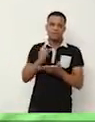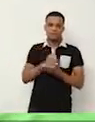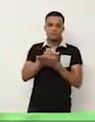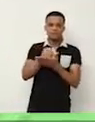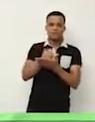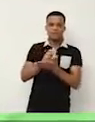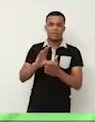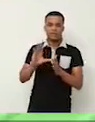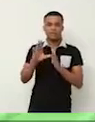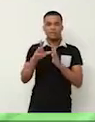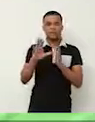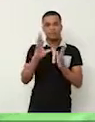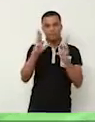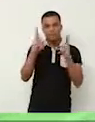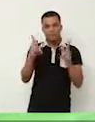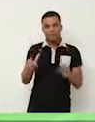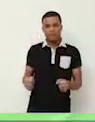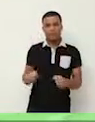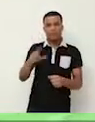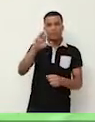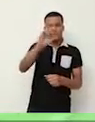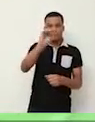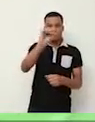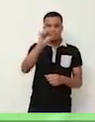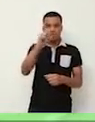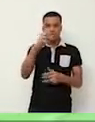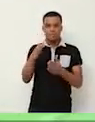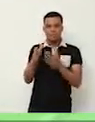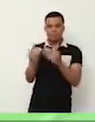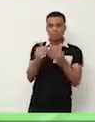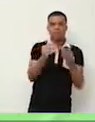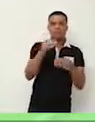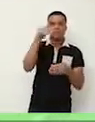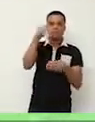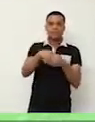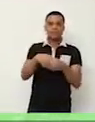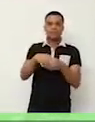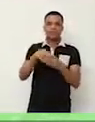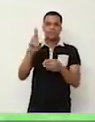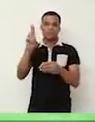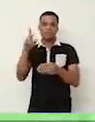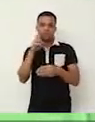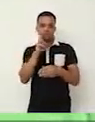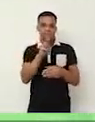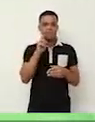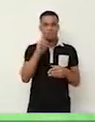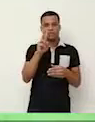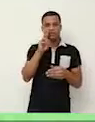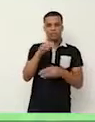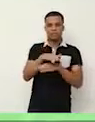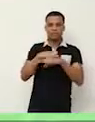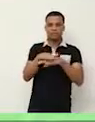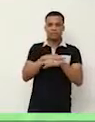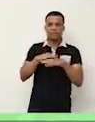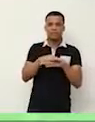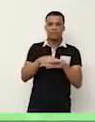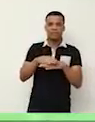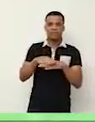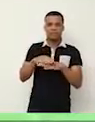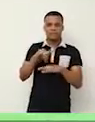vez. Rosângela, vem caçar voto. Nunca passou. Ela até ali enganou os bobos, né? Passou uma